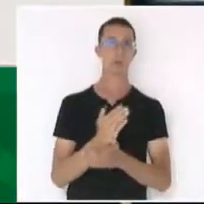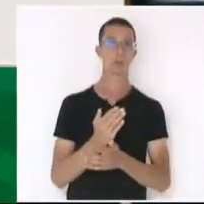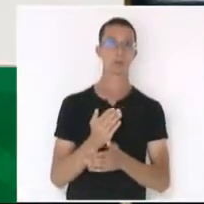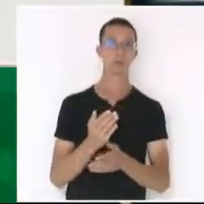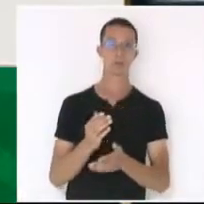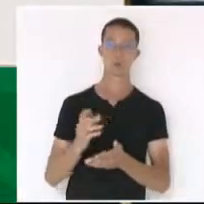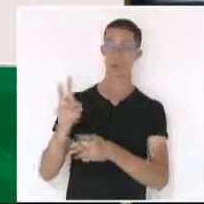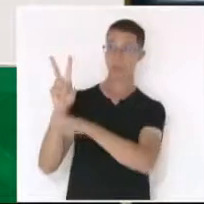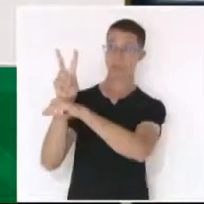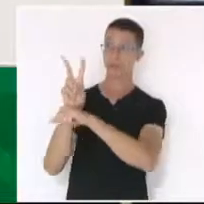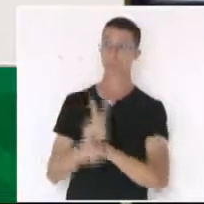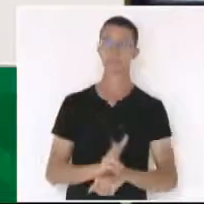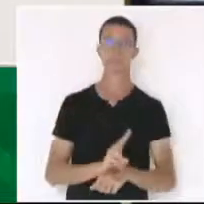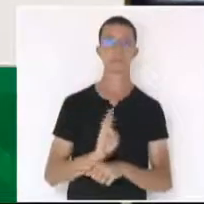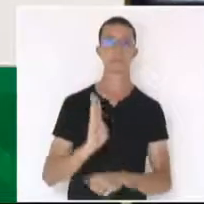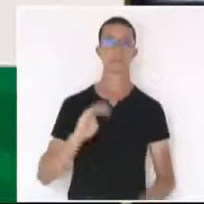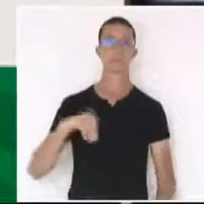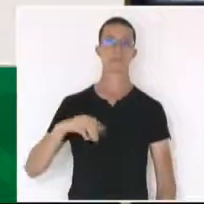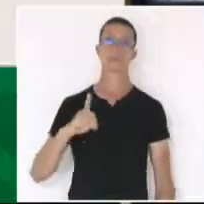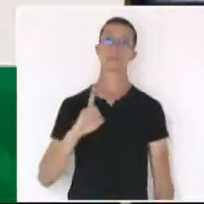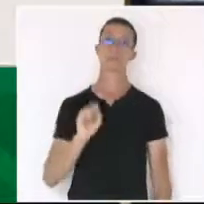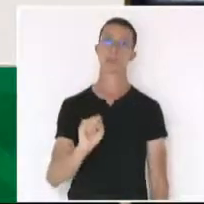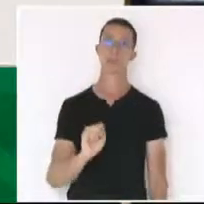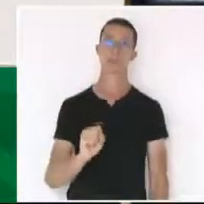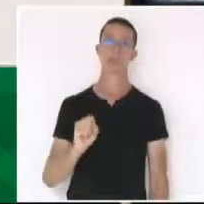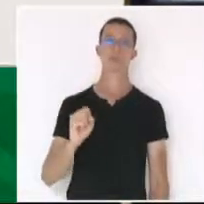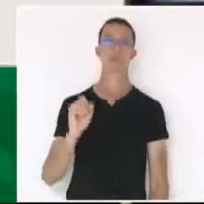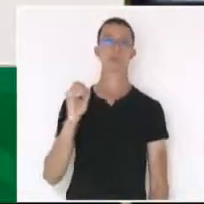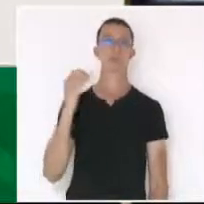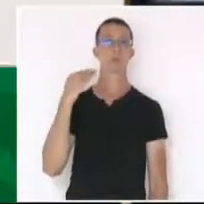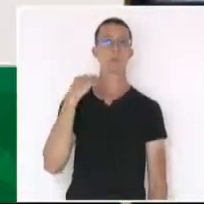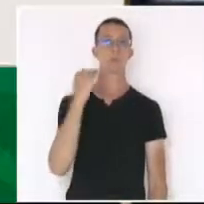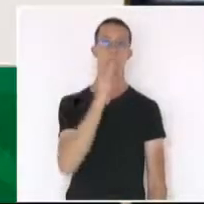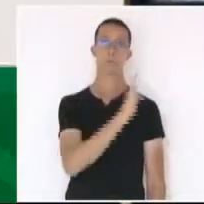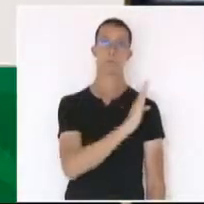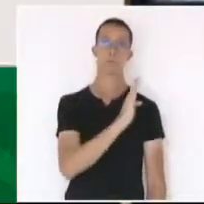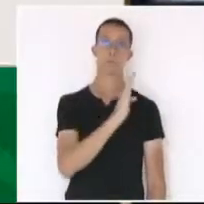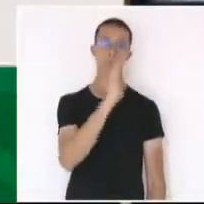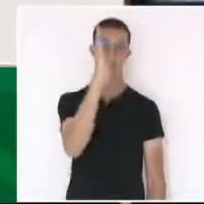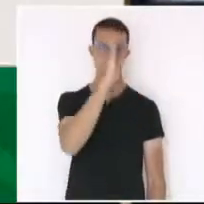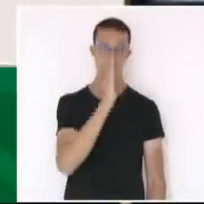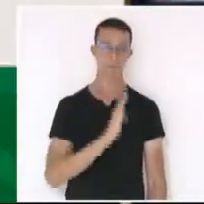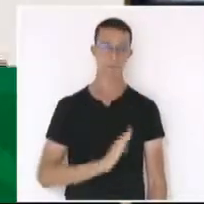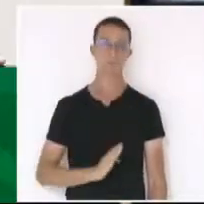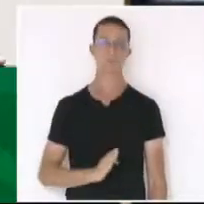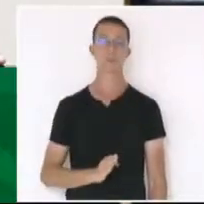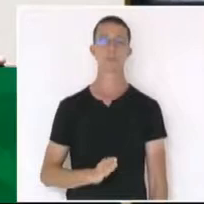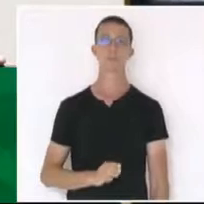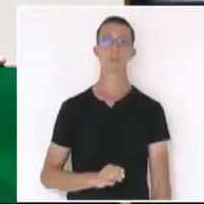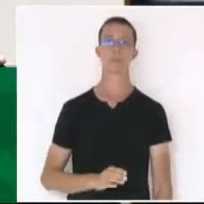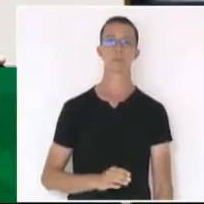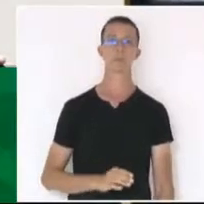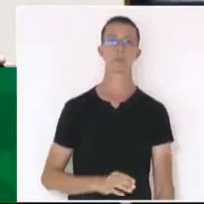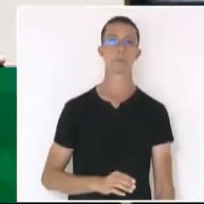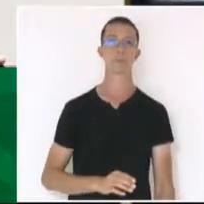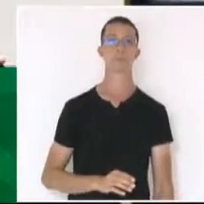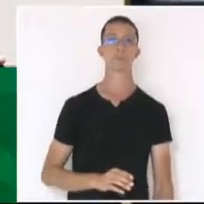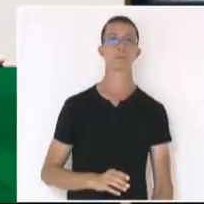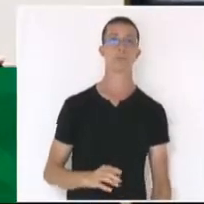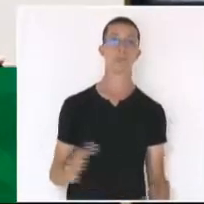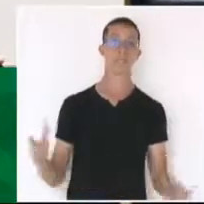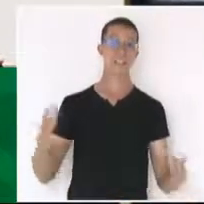do Banco do Brasil da Caixa Econômica do BID e fim a soma nós vamos se vemos mais de